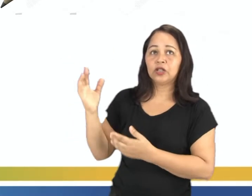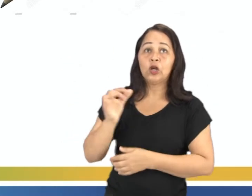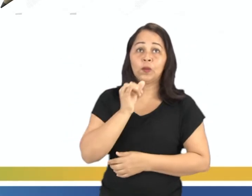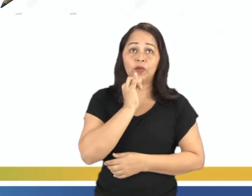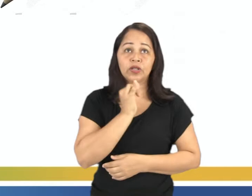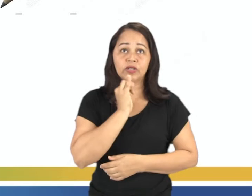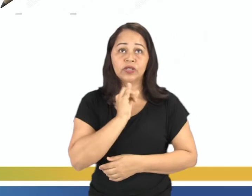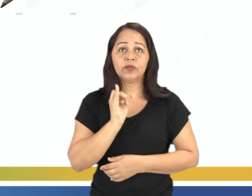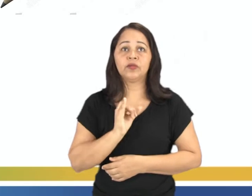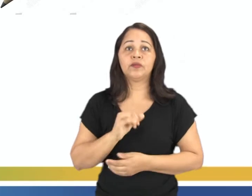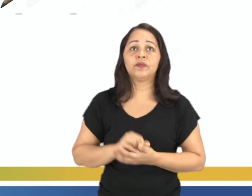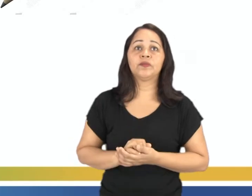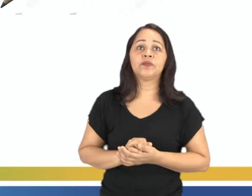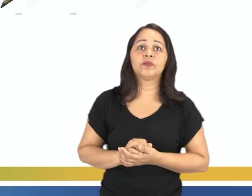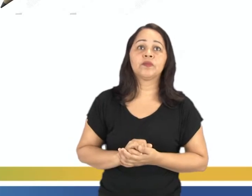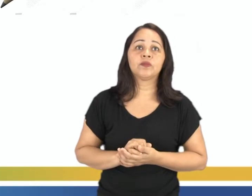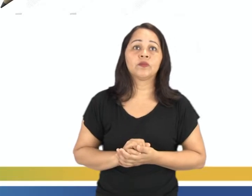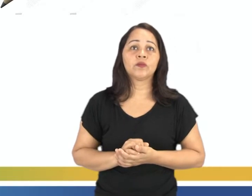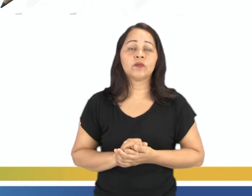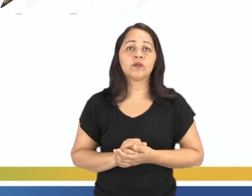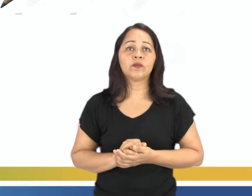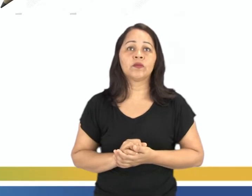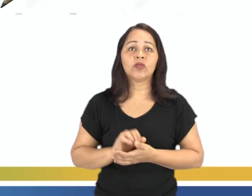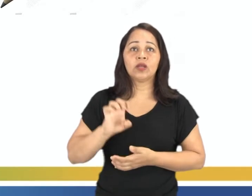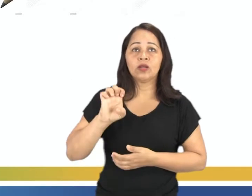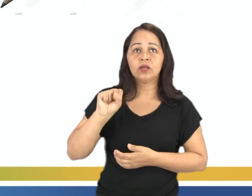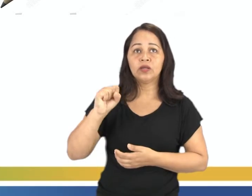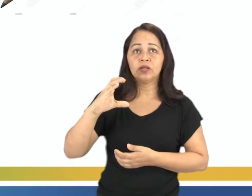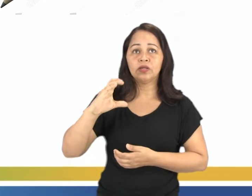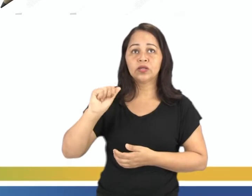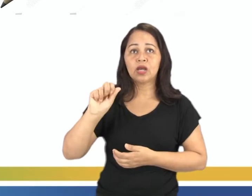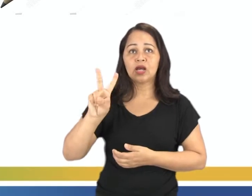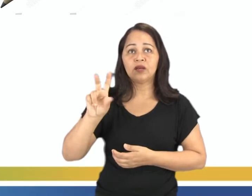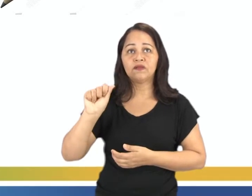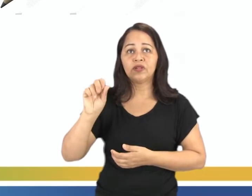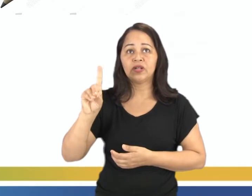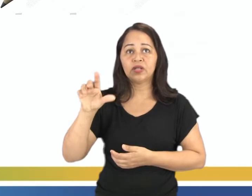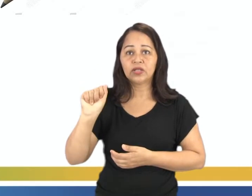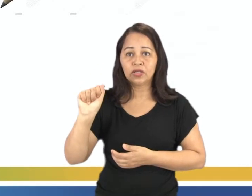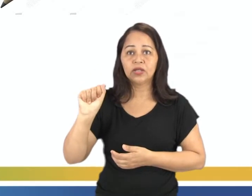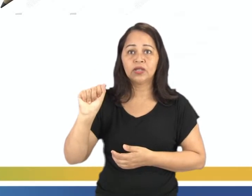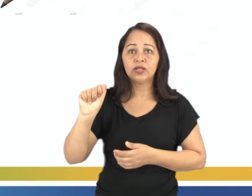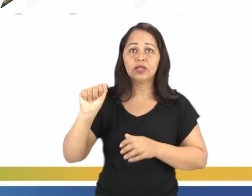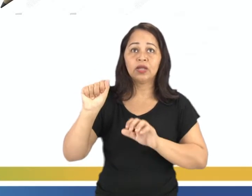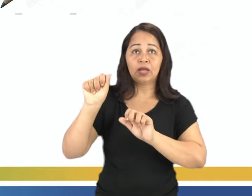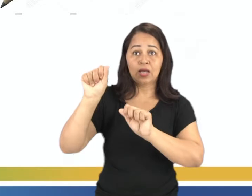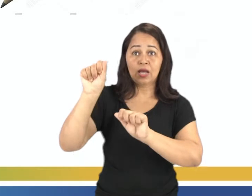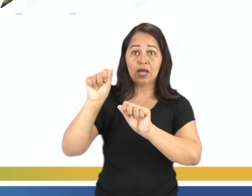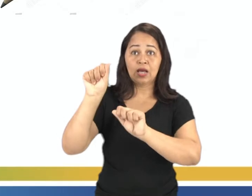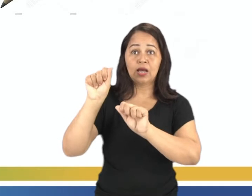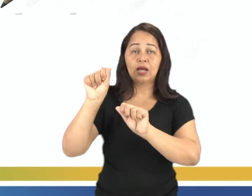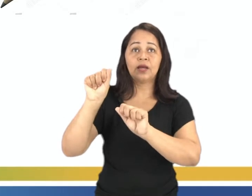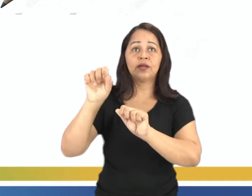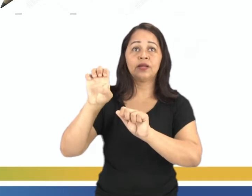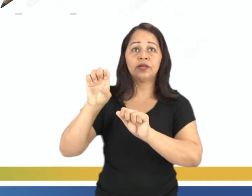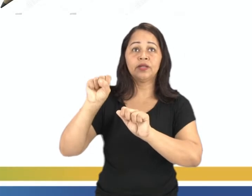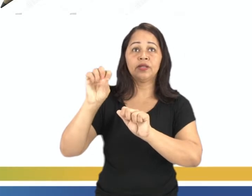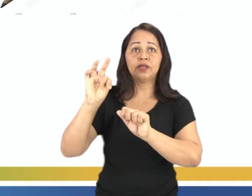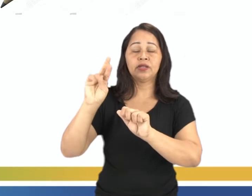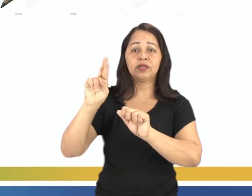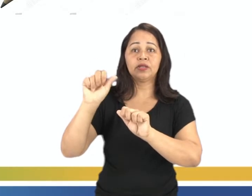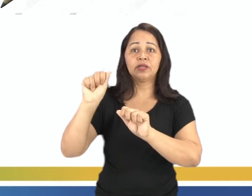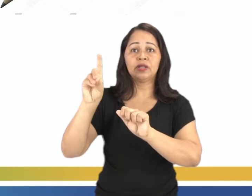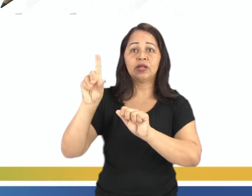também parecidos, tá? Nós temos aí escavada rimando com estrada, os dois primeiros versos, e os dois últimos,